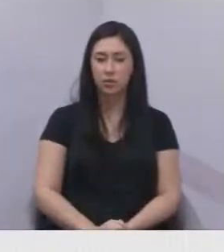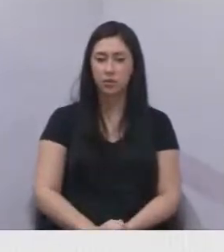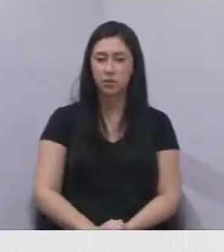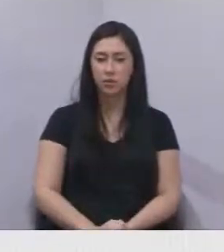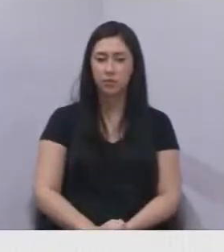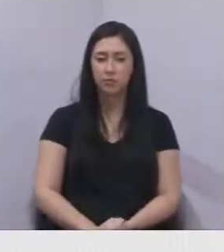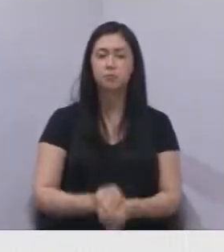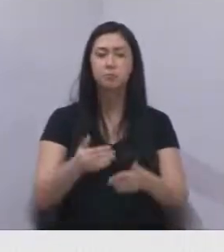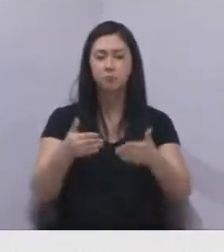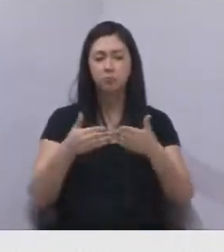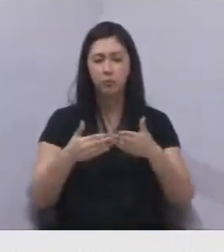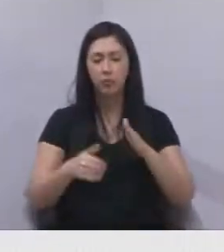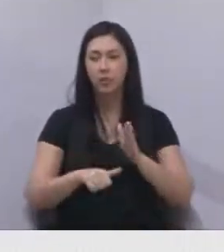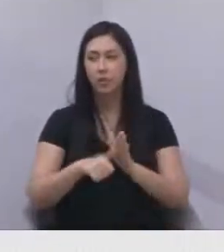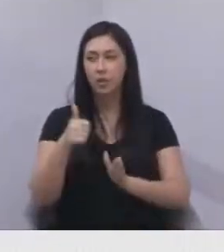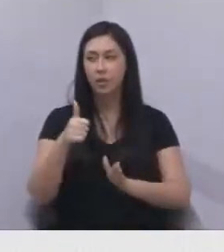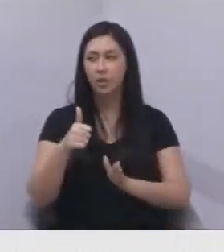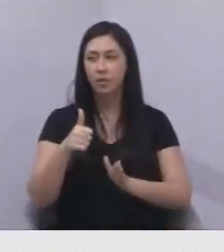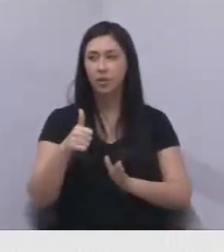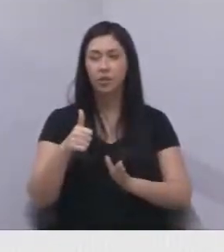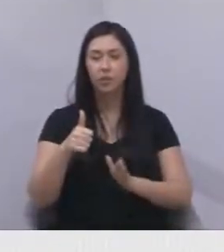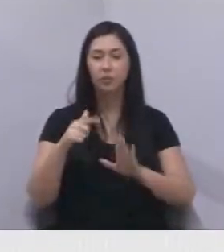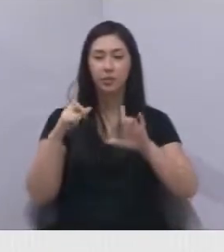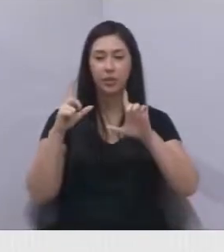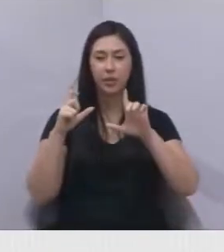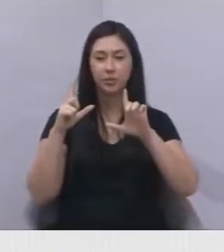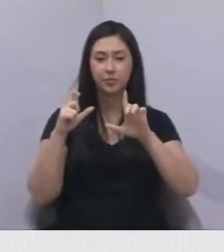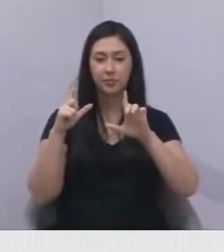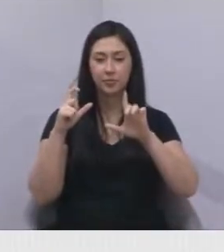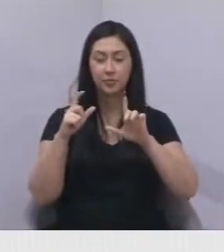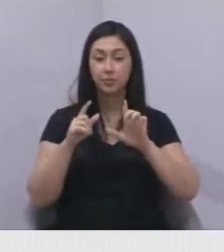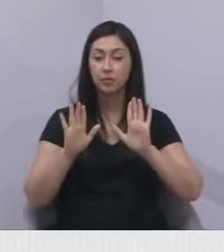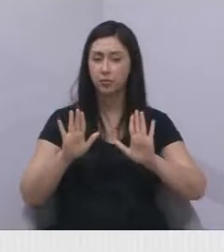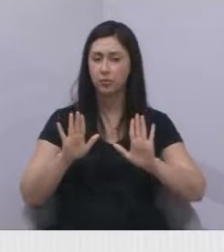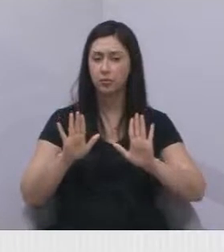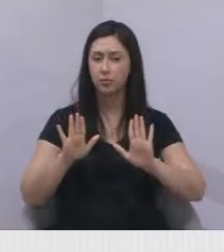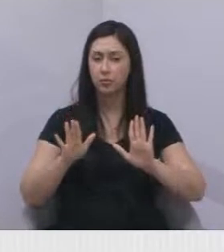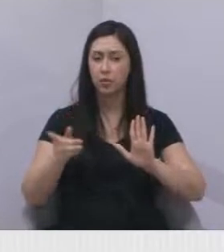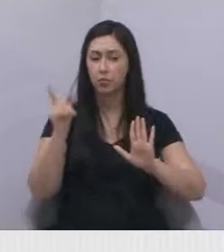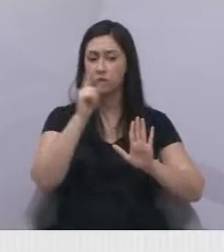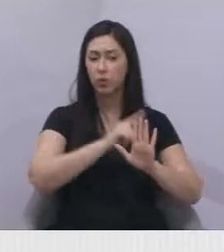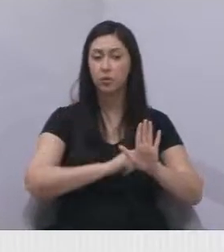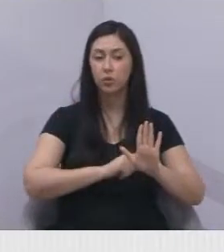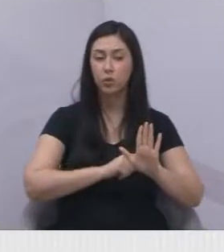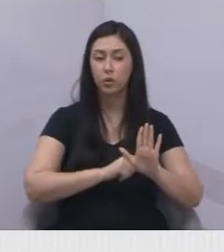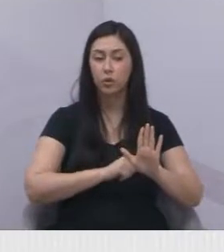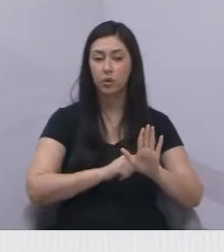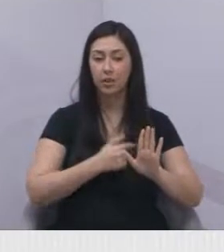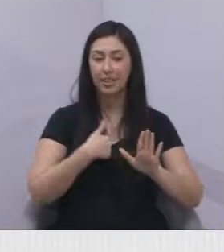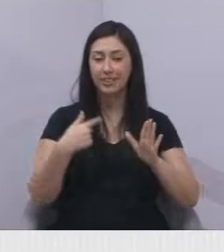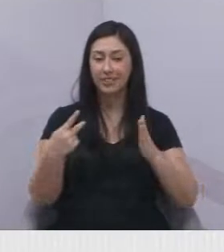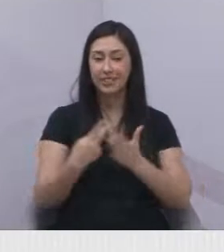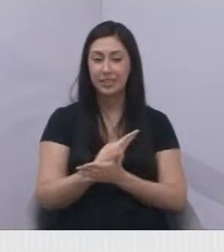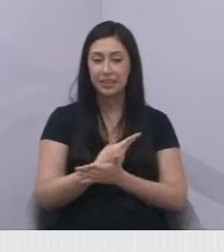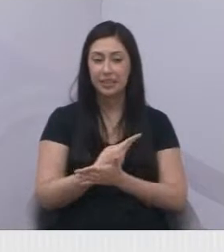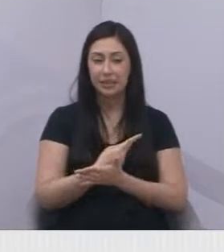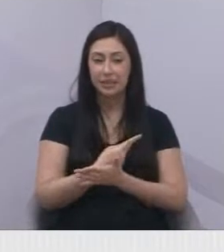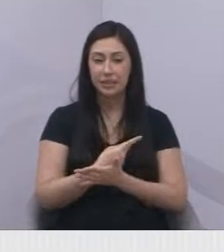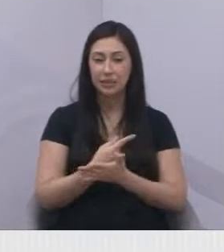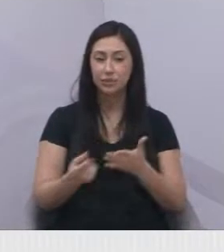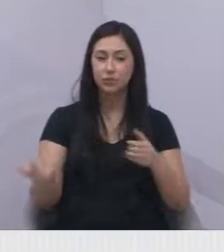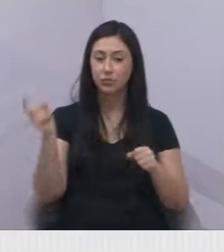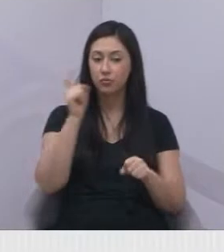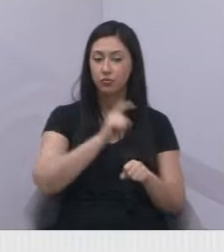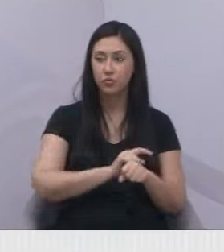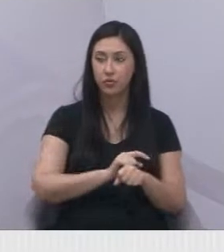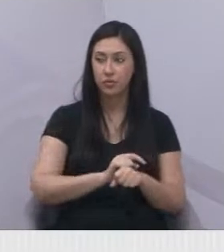Por favor, a primeira foto. Ali está passando. Não, por favor, deixa ela passar aqui. Errei aí. Passando o